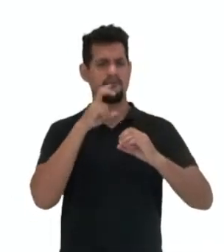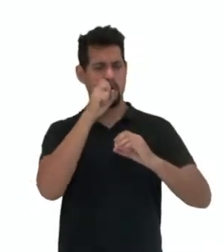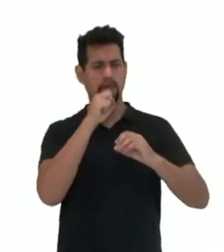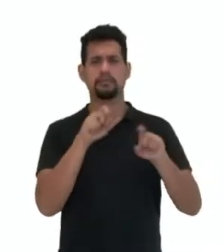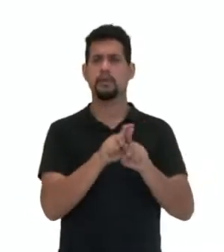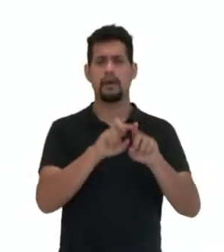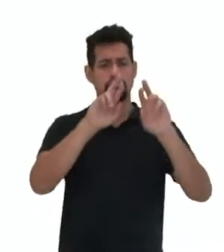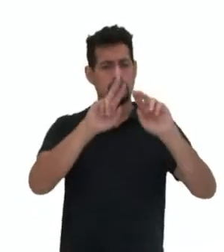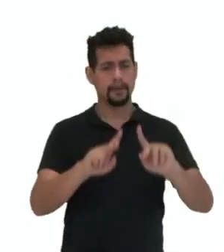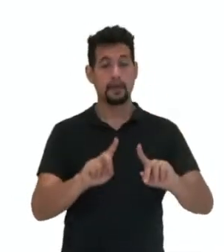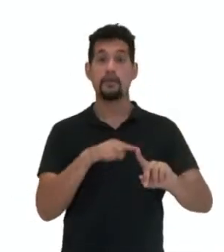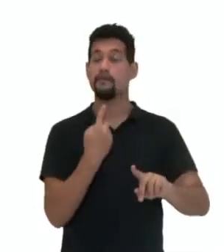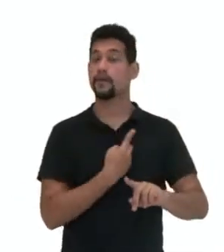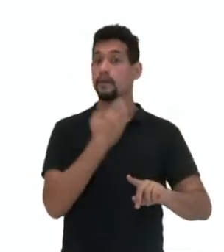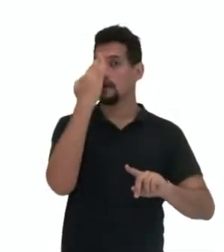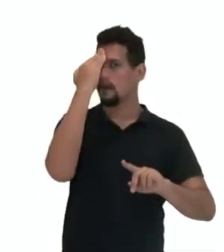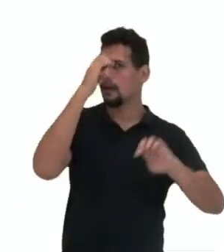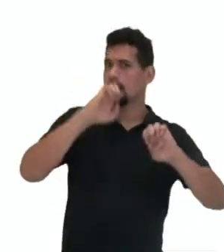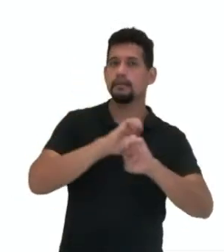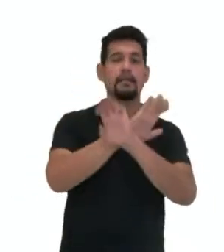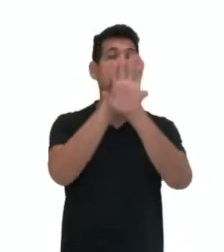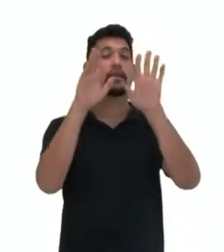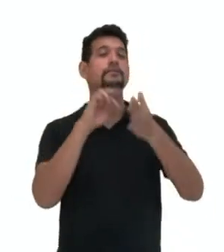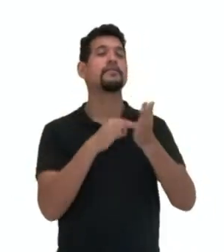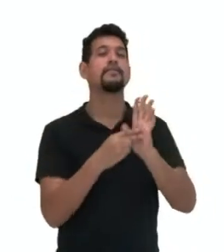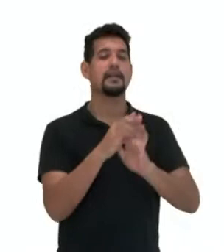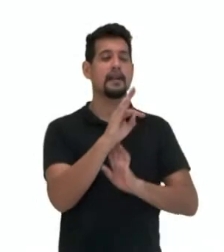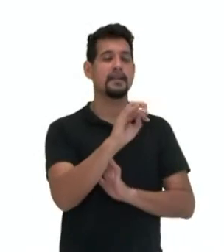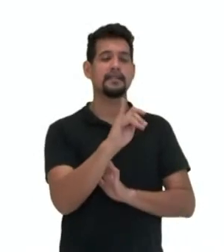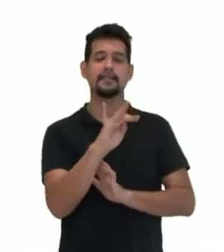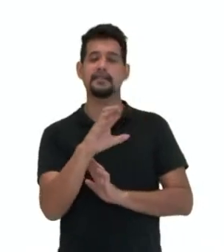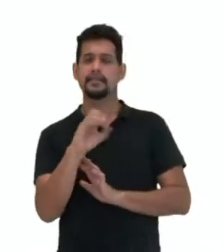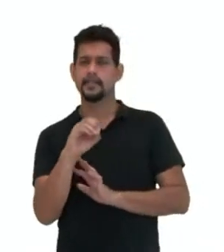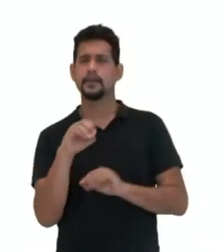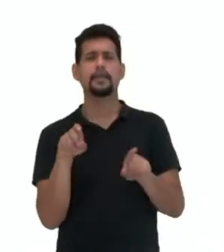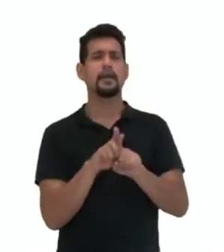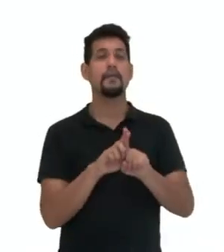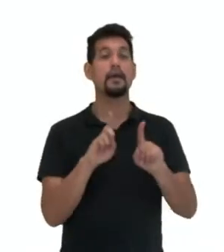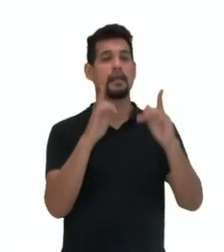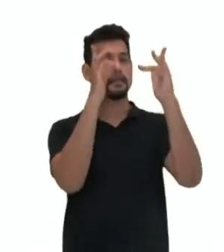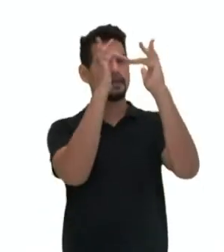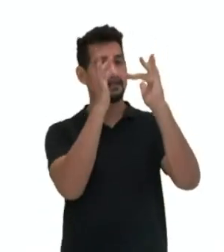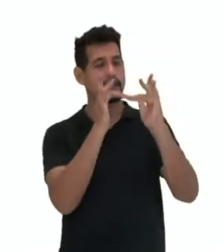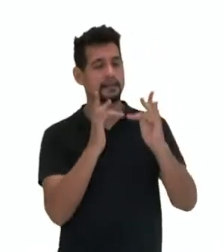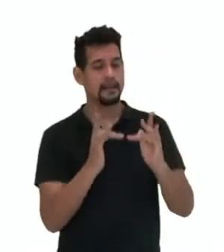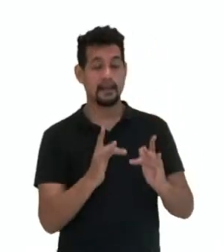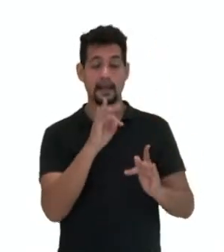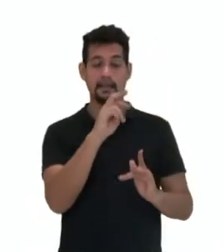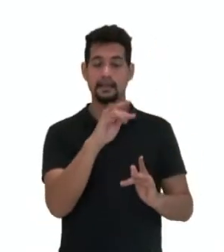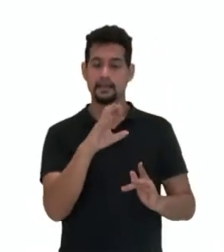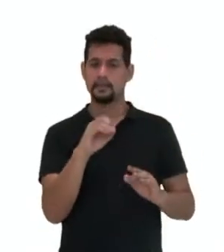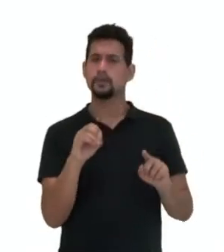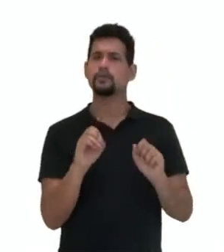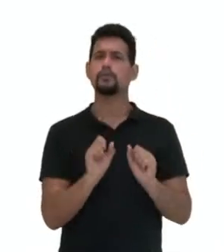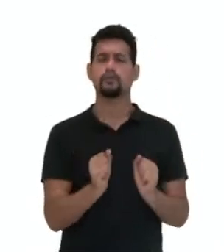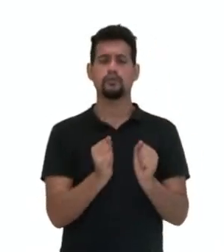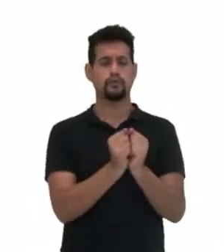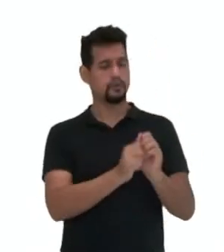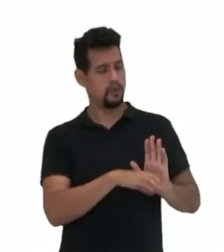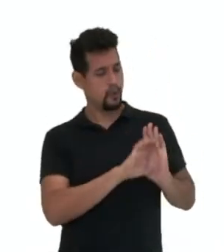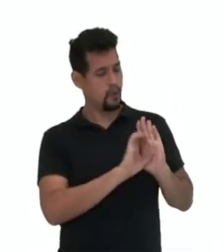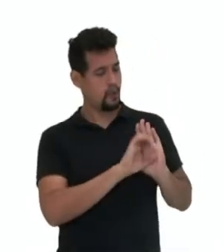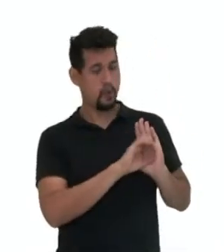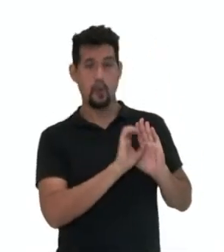função, compreender também o tecido adiposo e a sua função, e relacionar o tecido adiposo aos conceitos de índice de